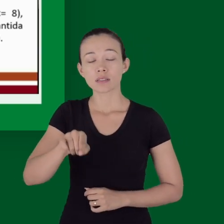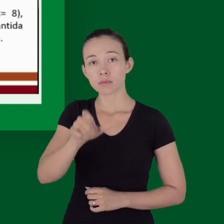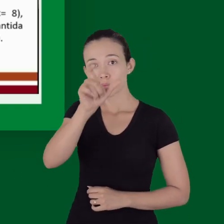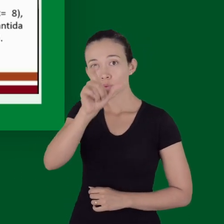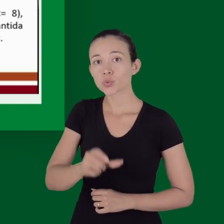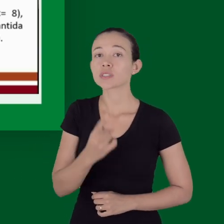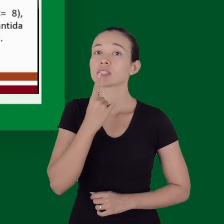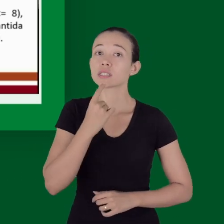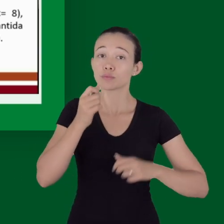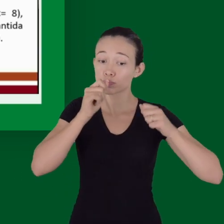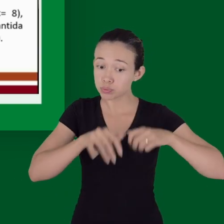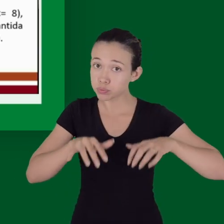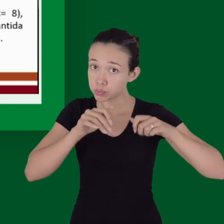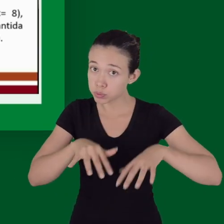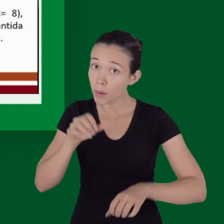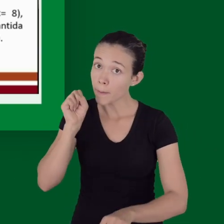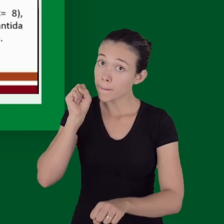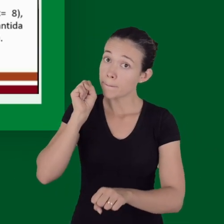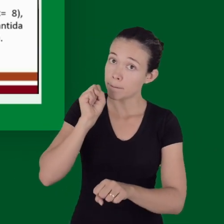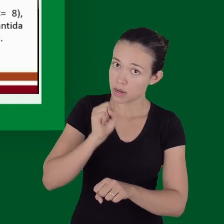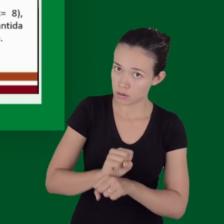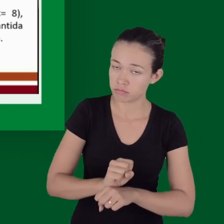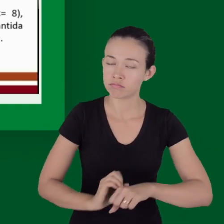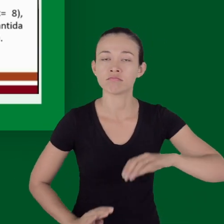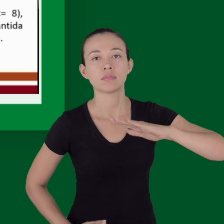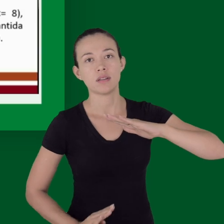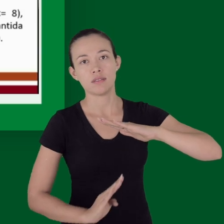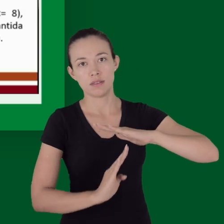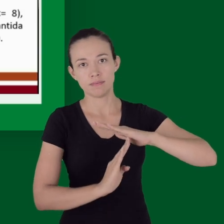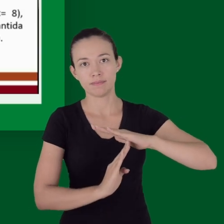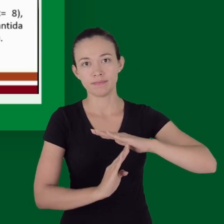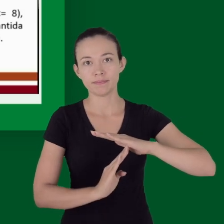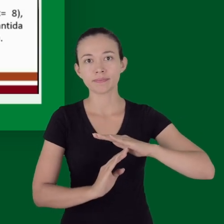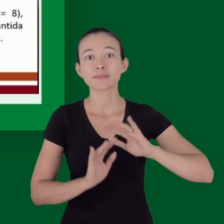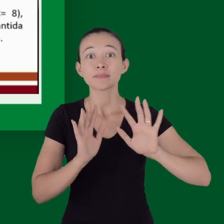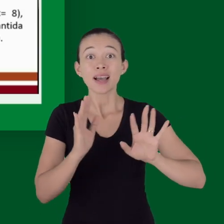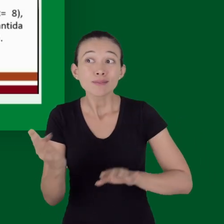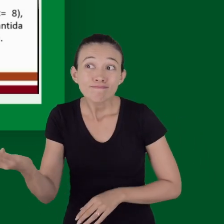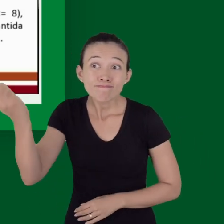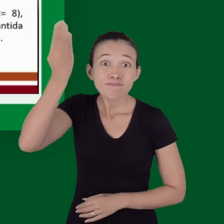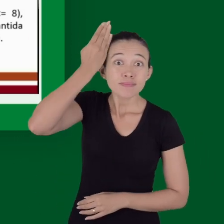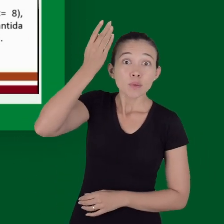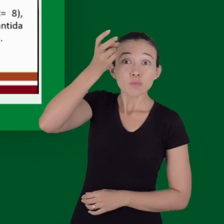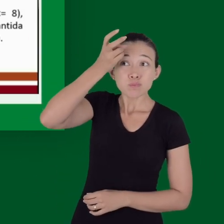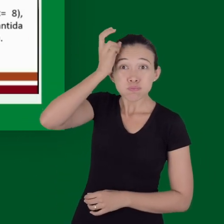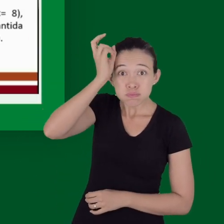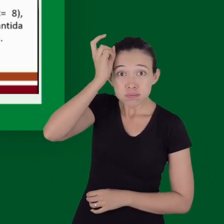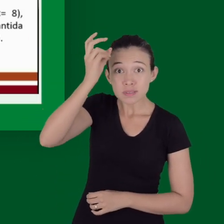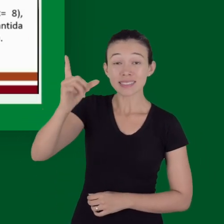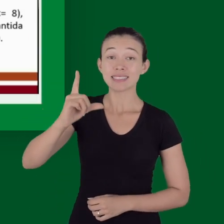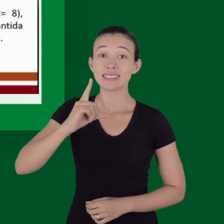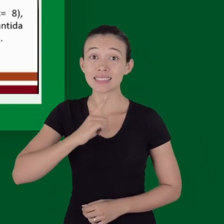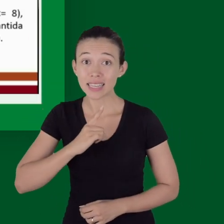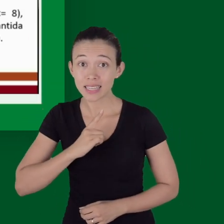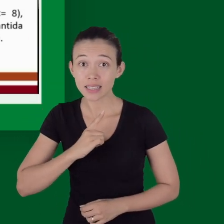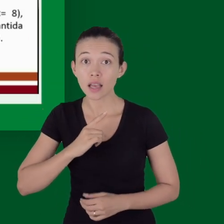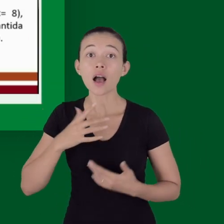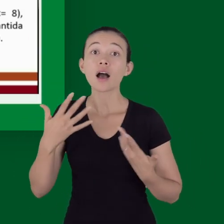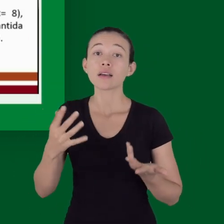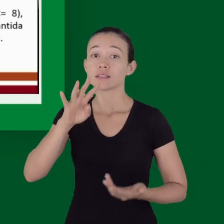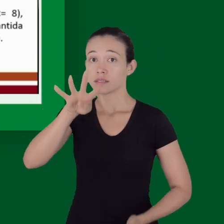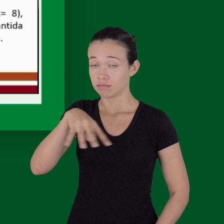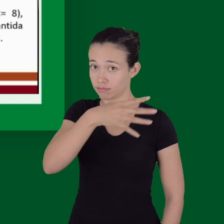arterial média seja mantida eh em pelo menos 80 MM de mercúrio né então esse grau de